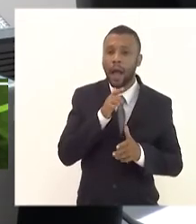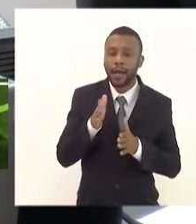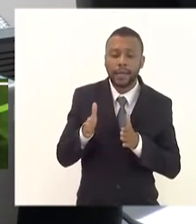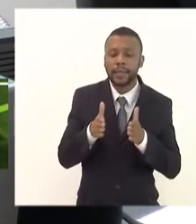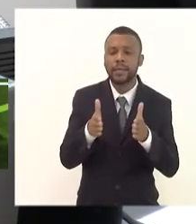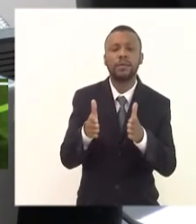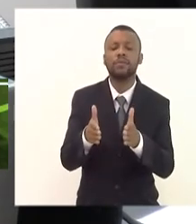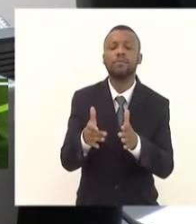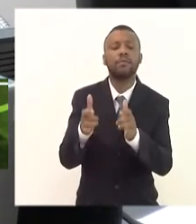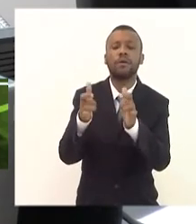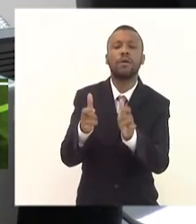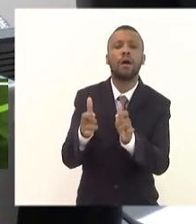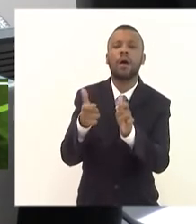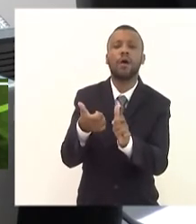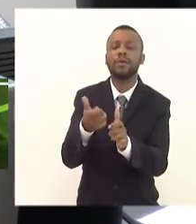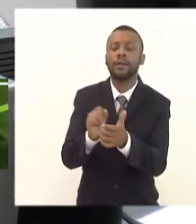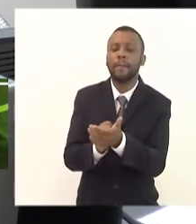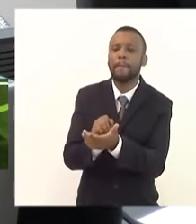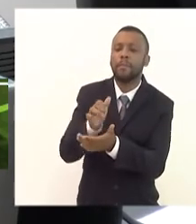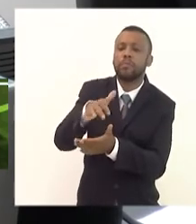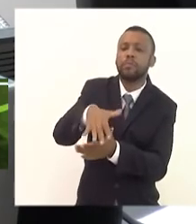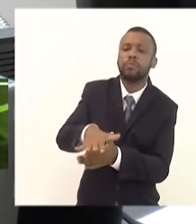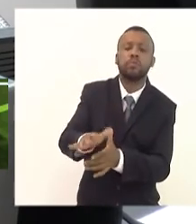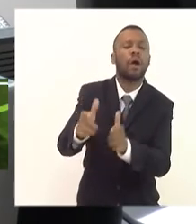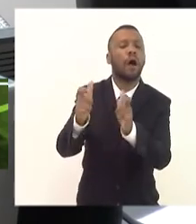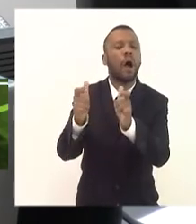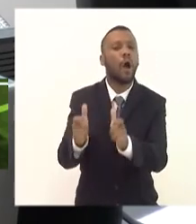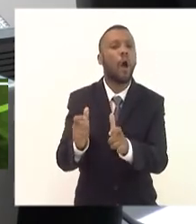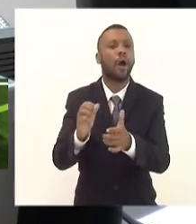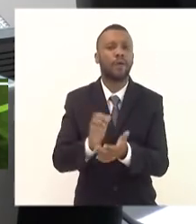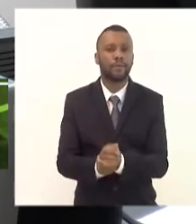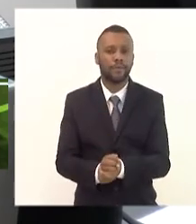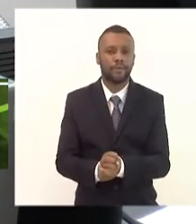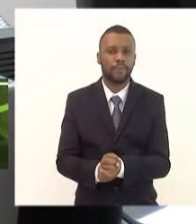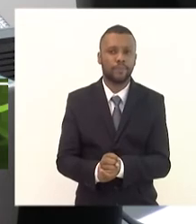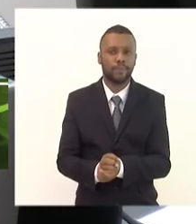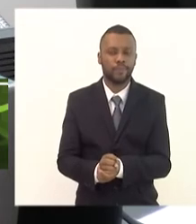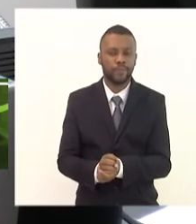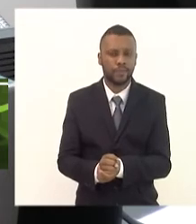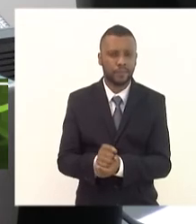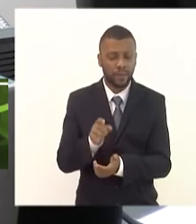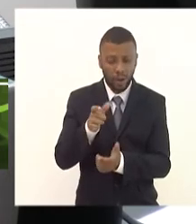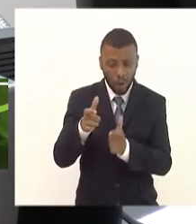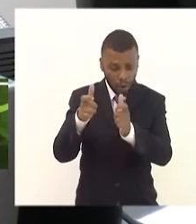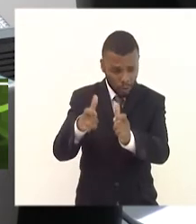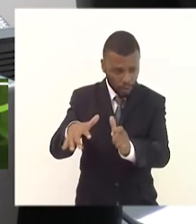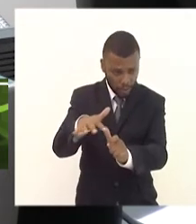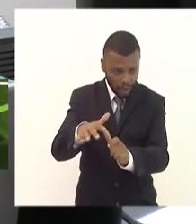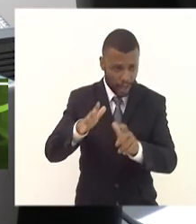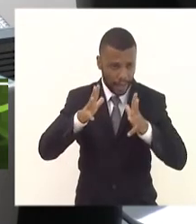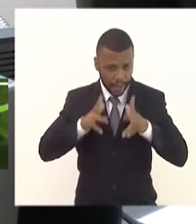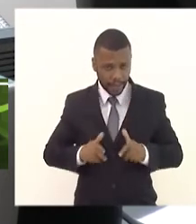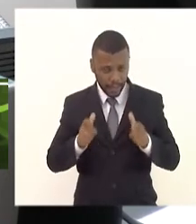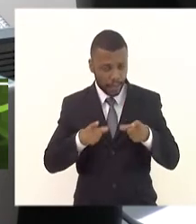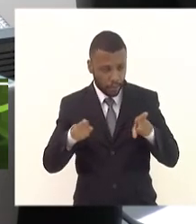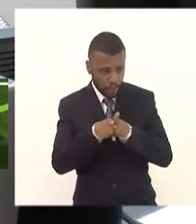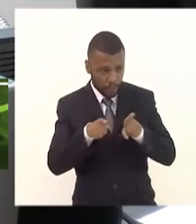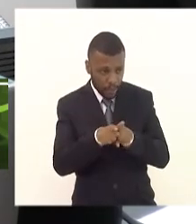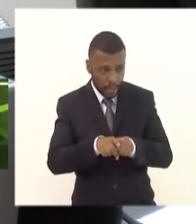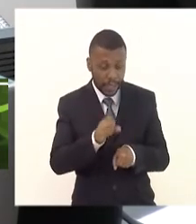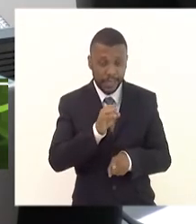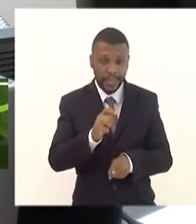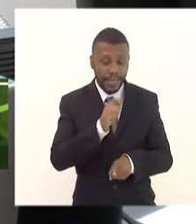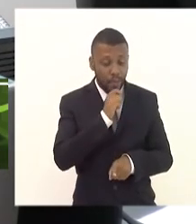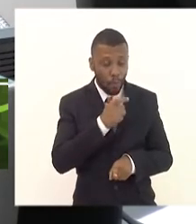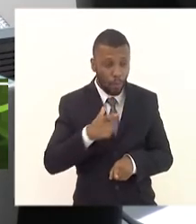onde? Deságua onde? O lugar que ele vai desaguar também está limpo? Se não está,